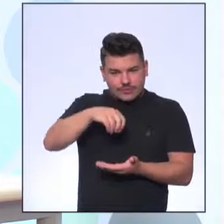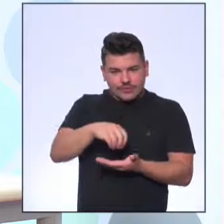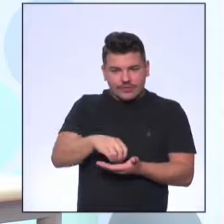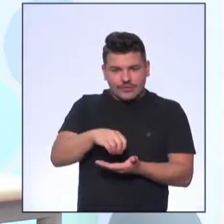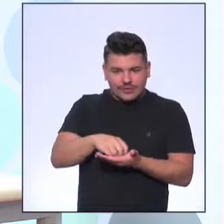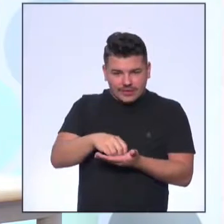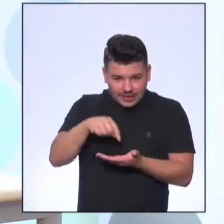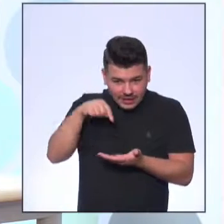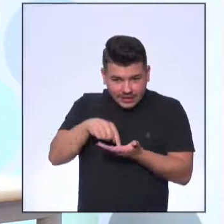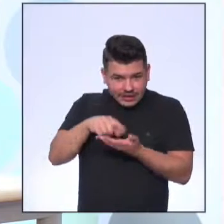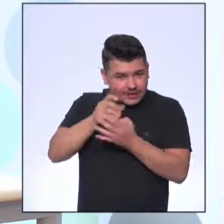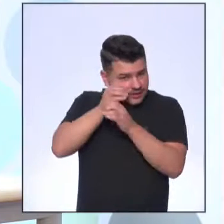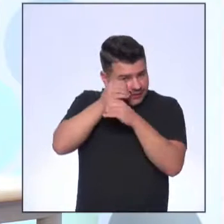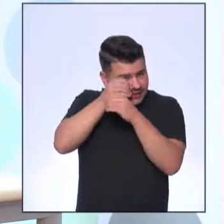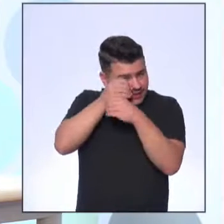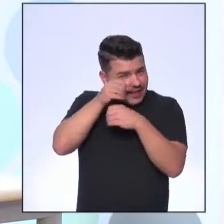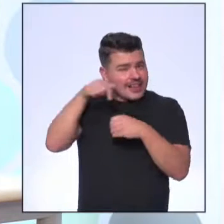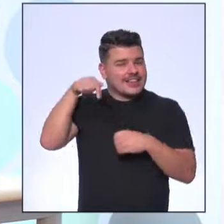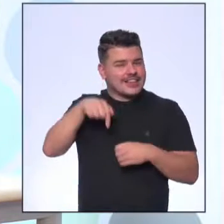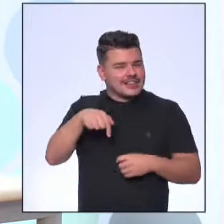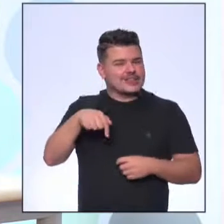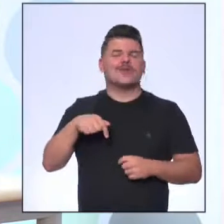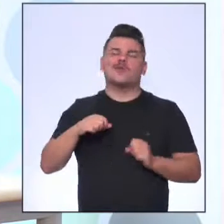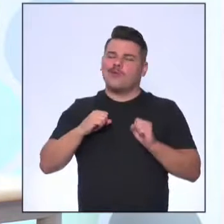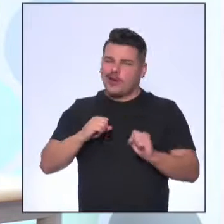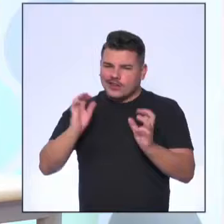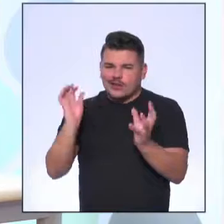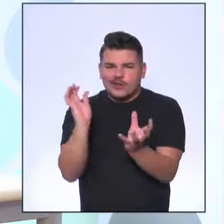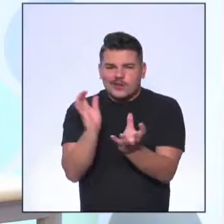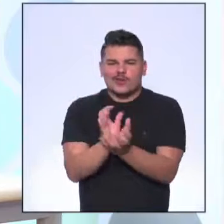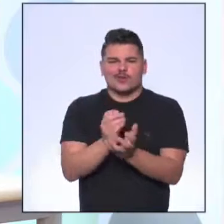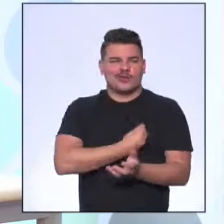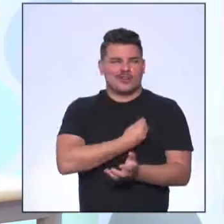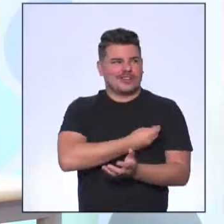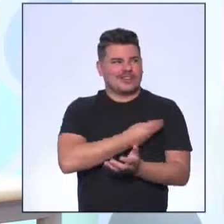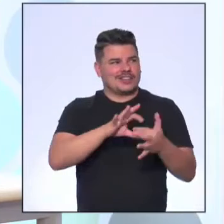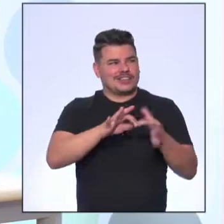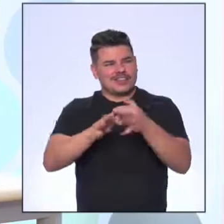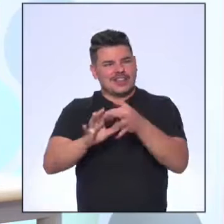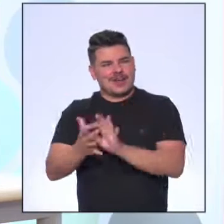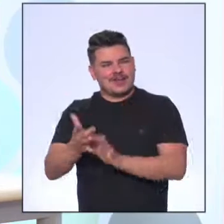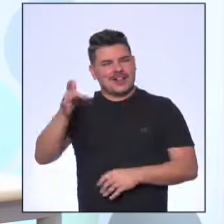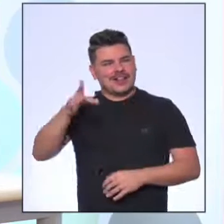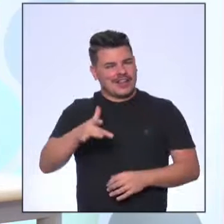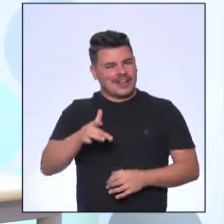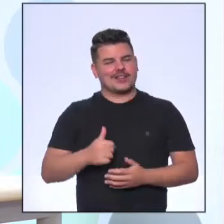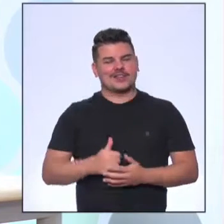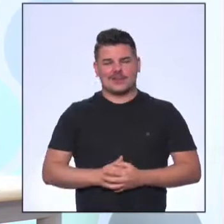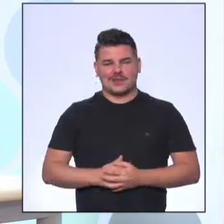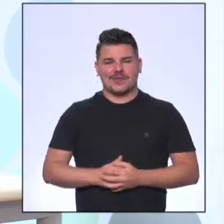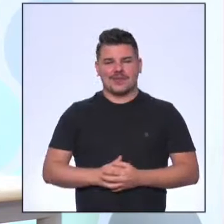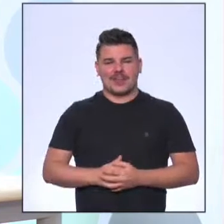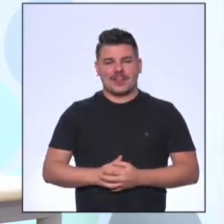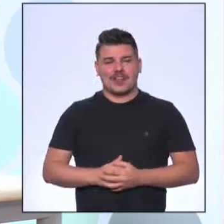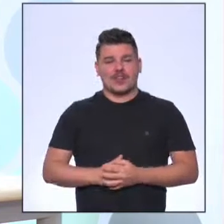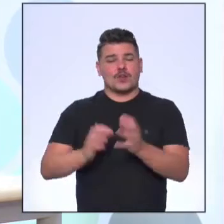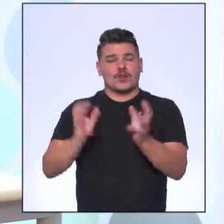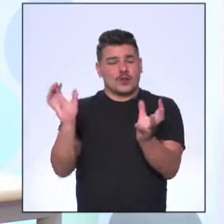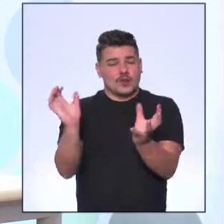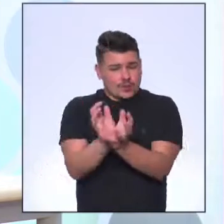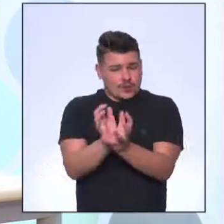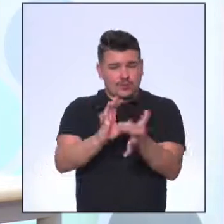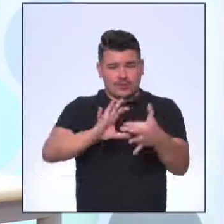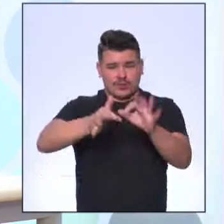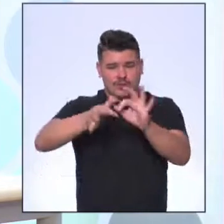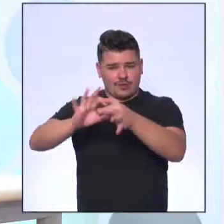tá, pode ser considerado um ecossistema. Então, vamos lá. Em um ecossistema, os seres vivos,